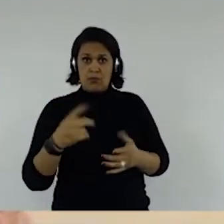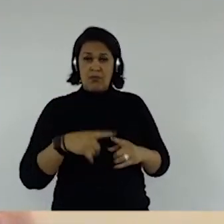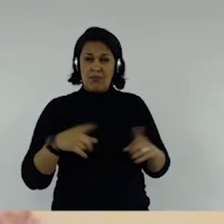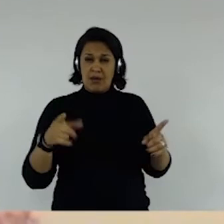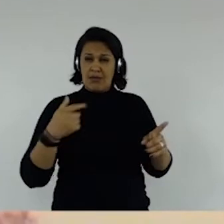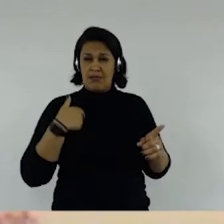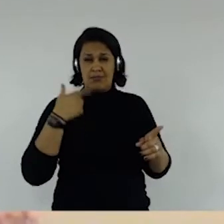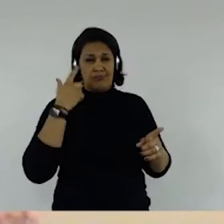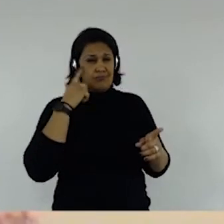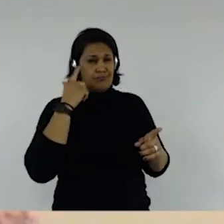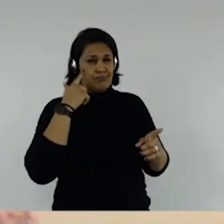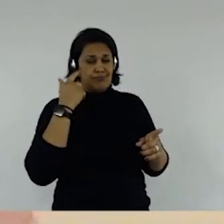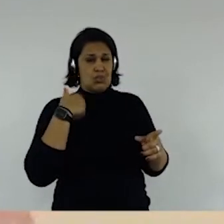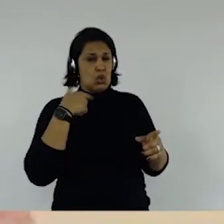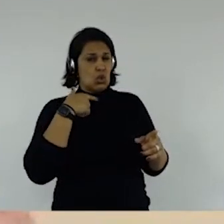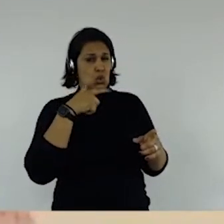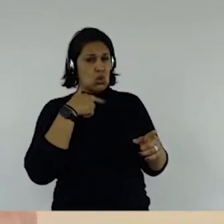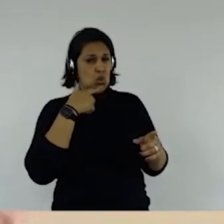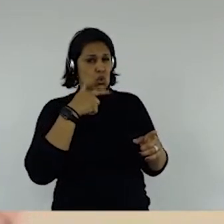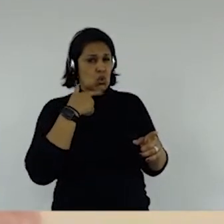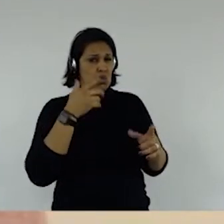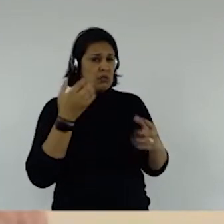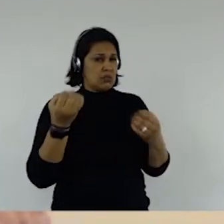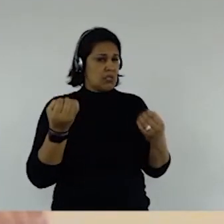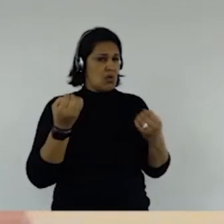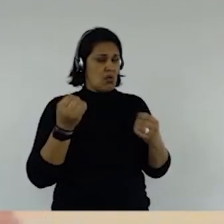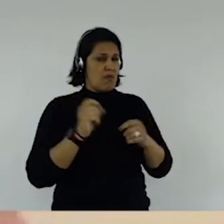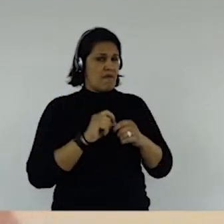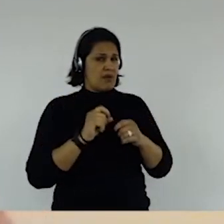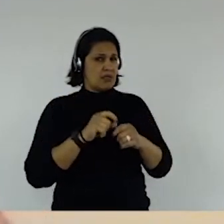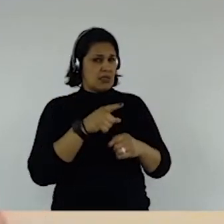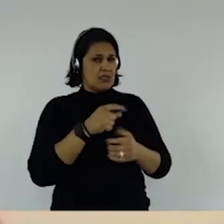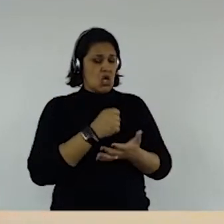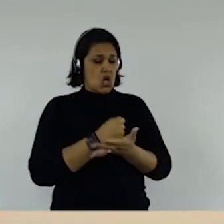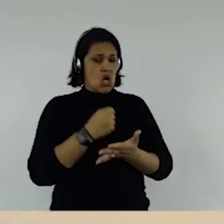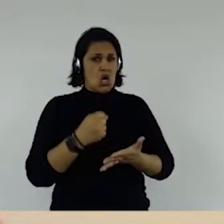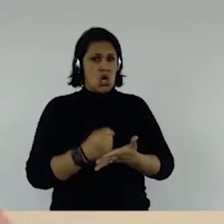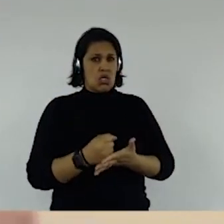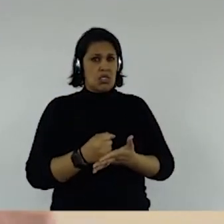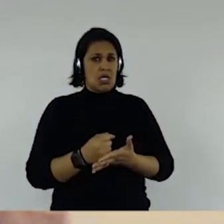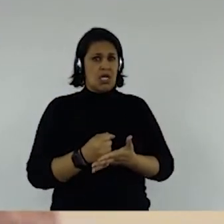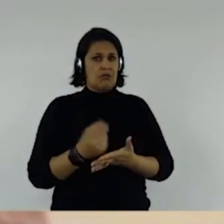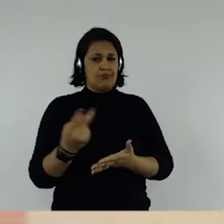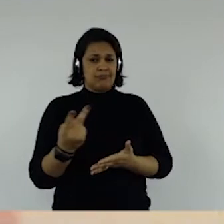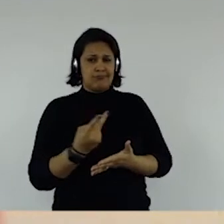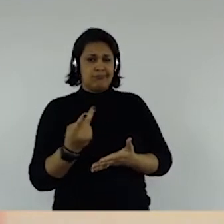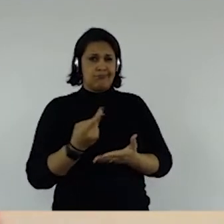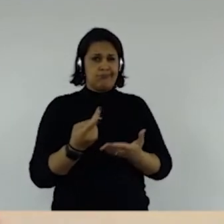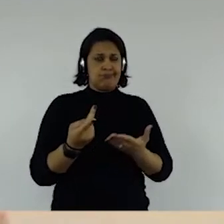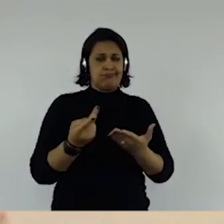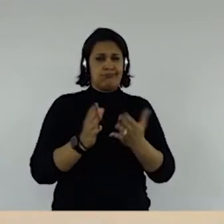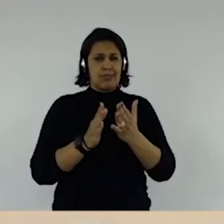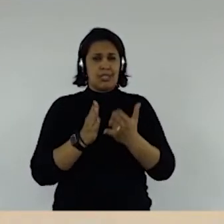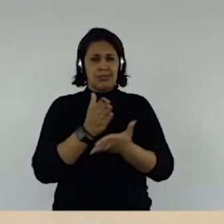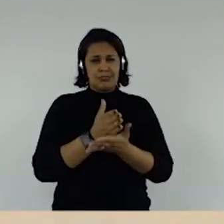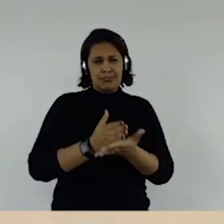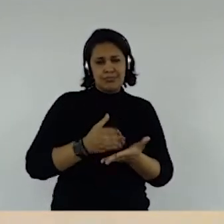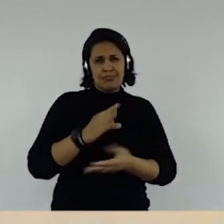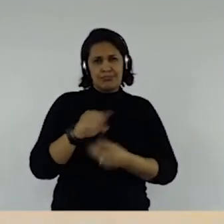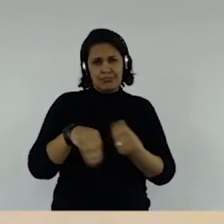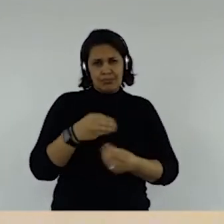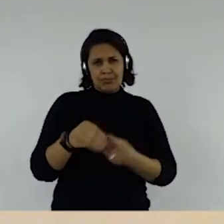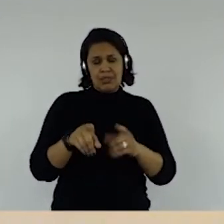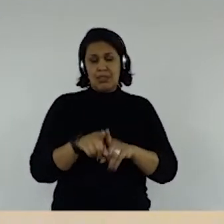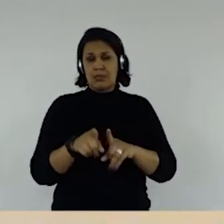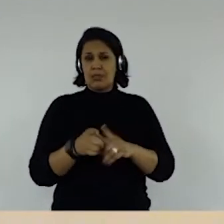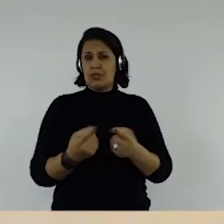tenho muitas dúvidas em relação aos contratos híbridos e os contratos associativos, e a maior parte dos contratos empresariais de